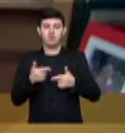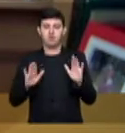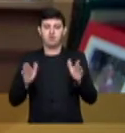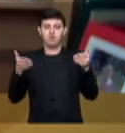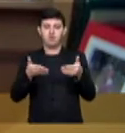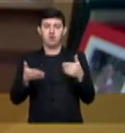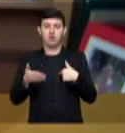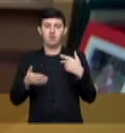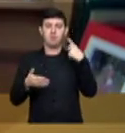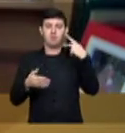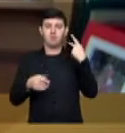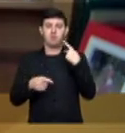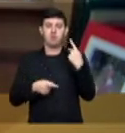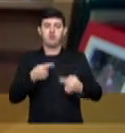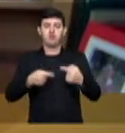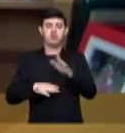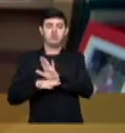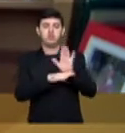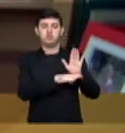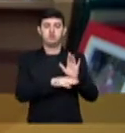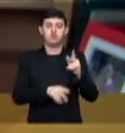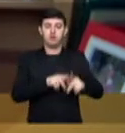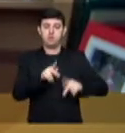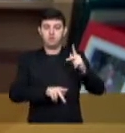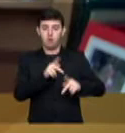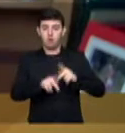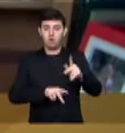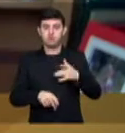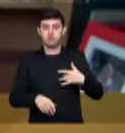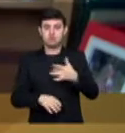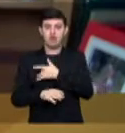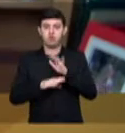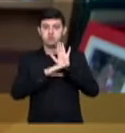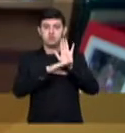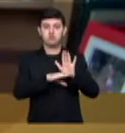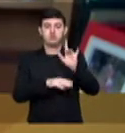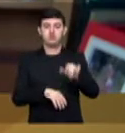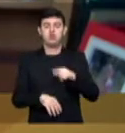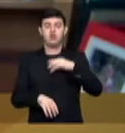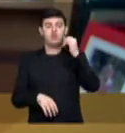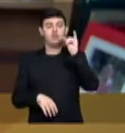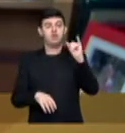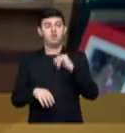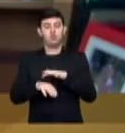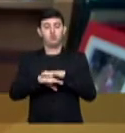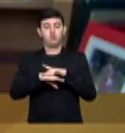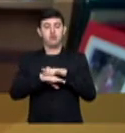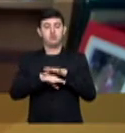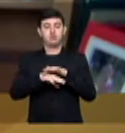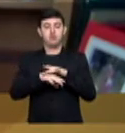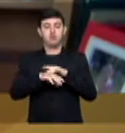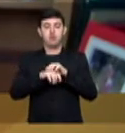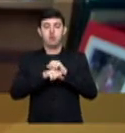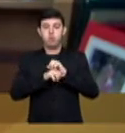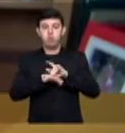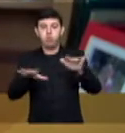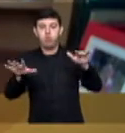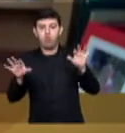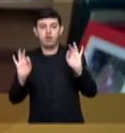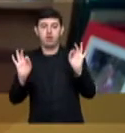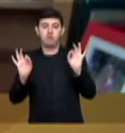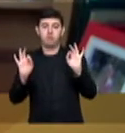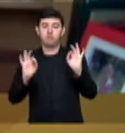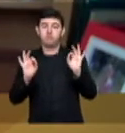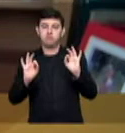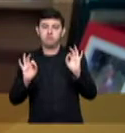políticas públicas para a prevenção de fatores de risco de doenças crônicas não transmissíveis, que são responsáveis no país por